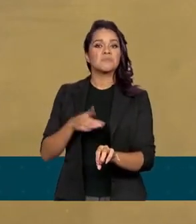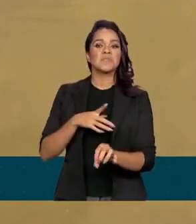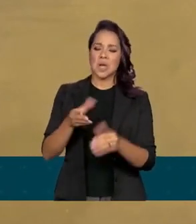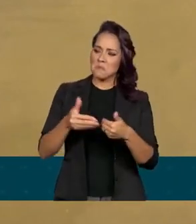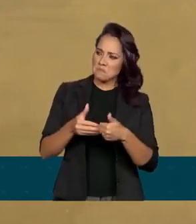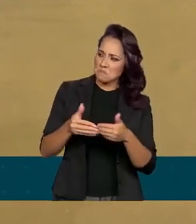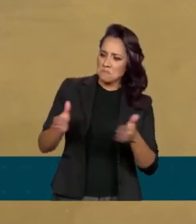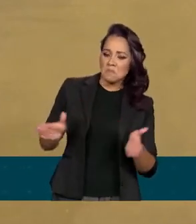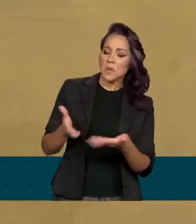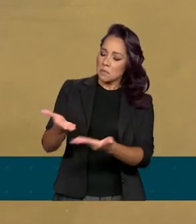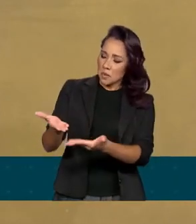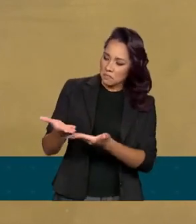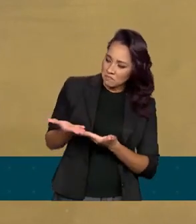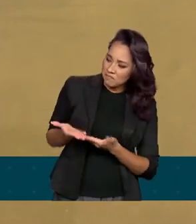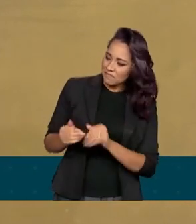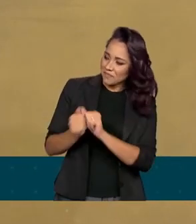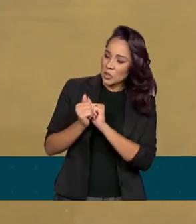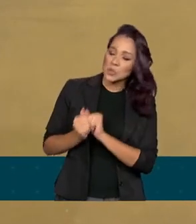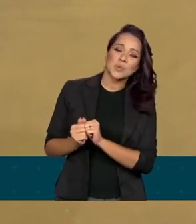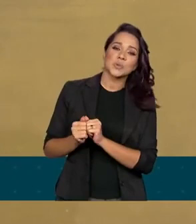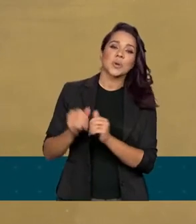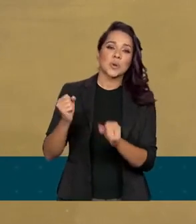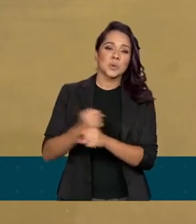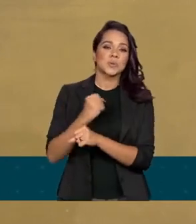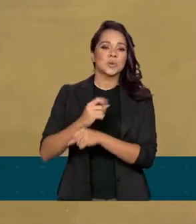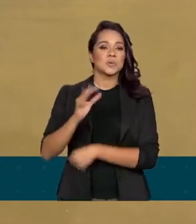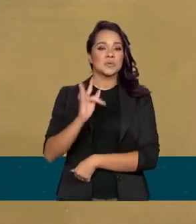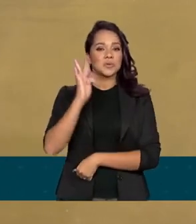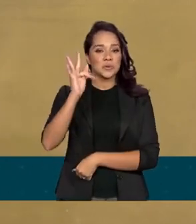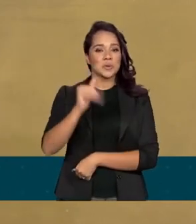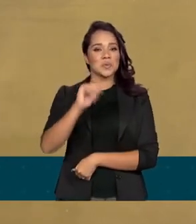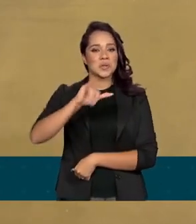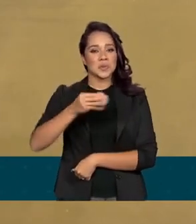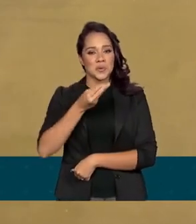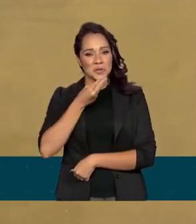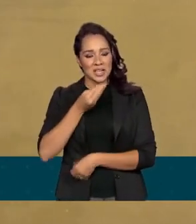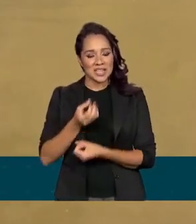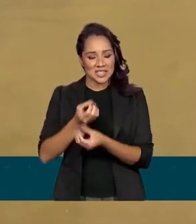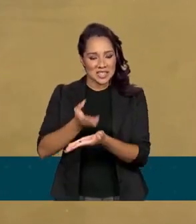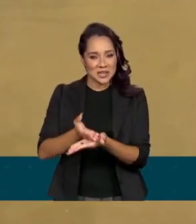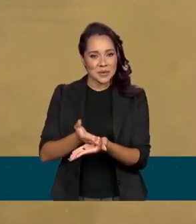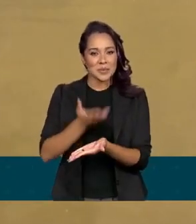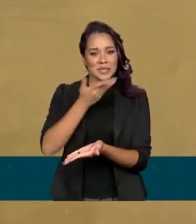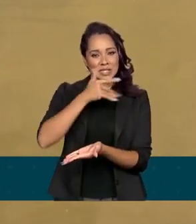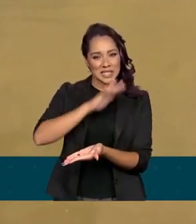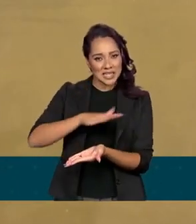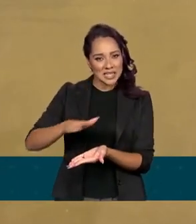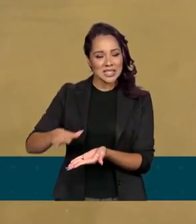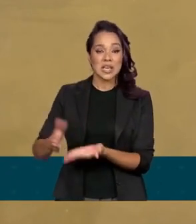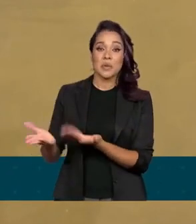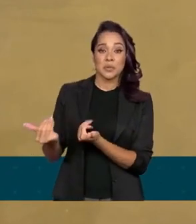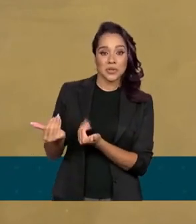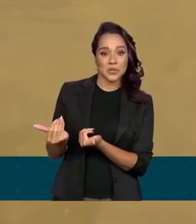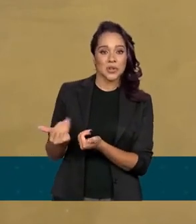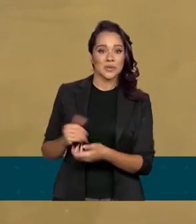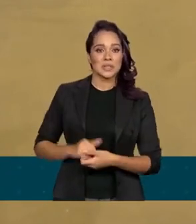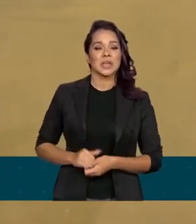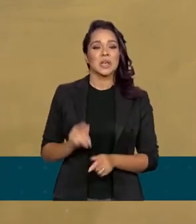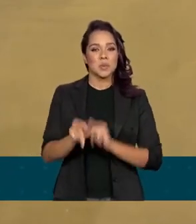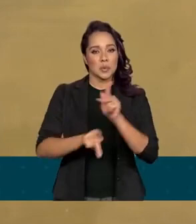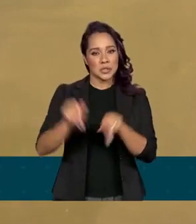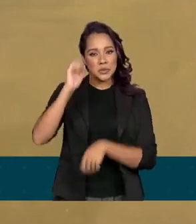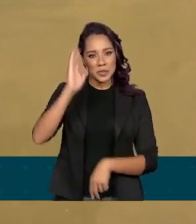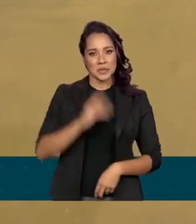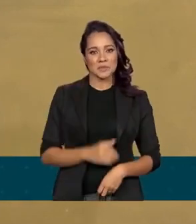portas abertas para que a gente possa juntos construir o futuro e dar mais oportunidade para nossas crianças, para os nossos jovens e para o